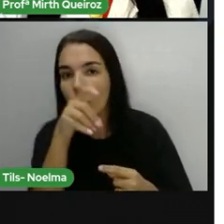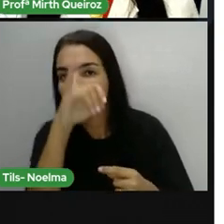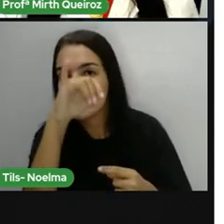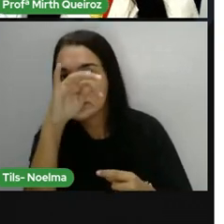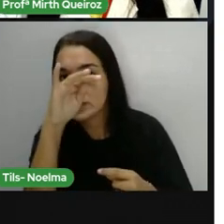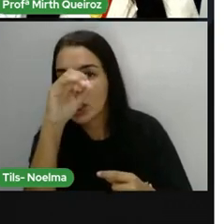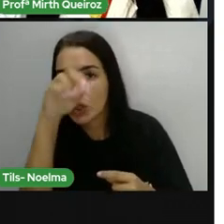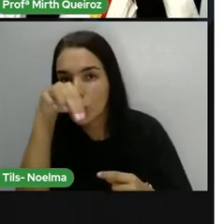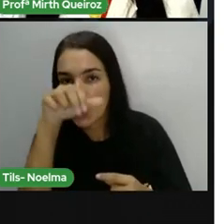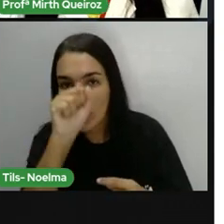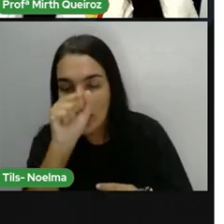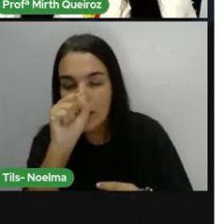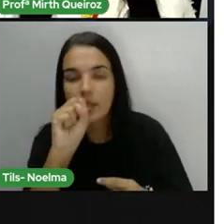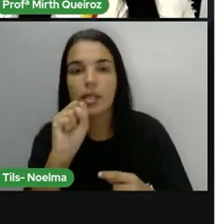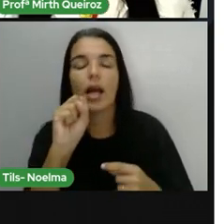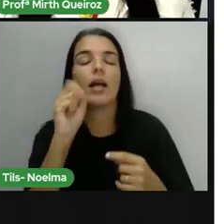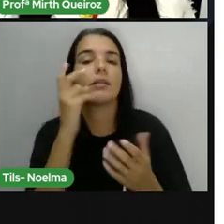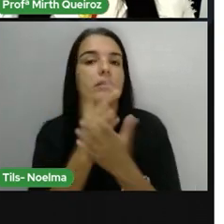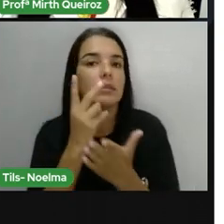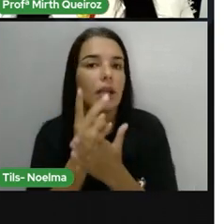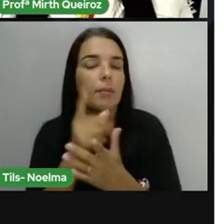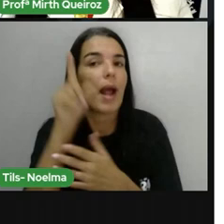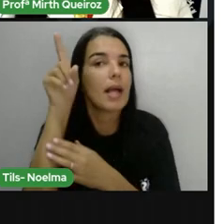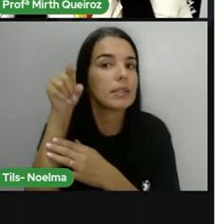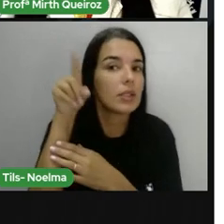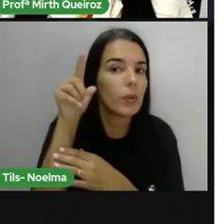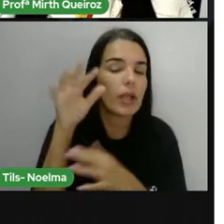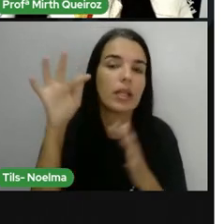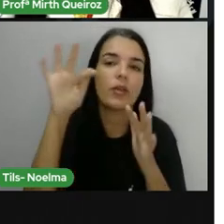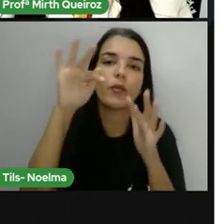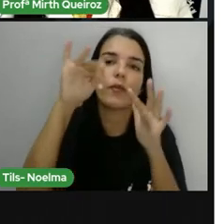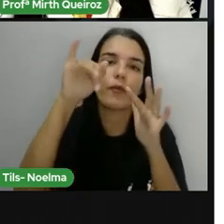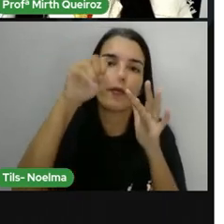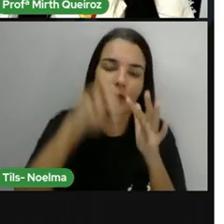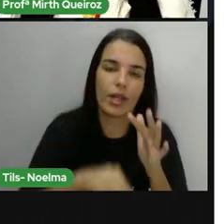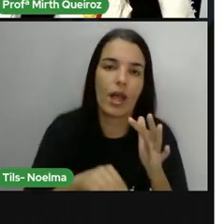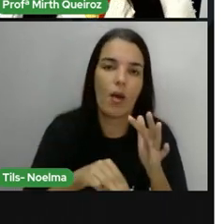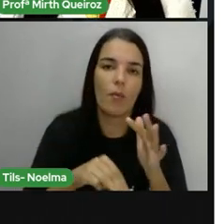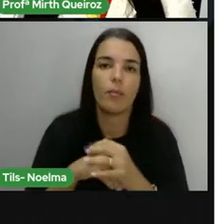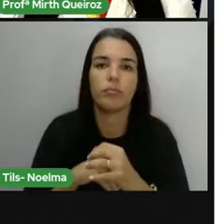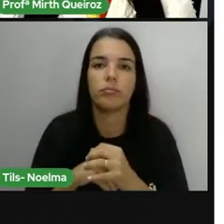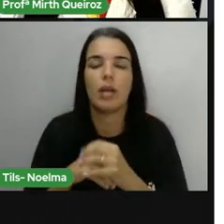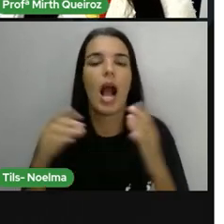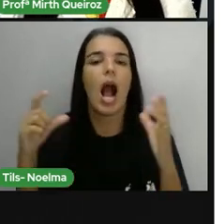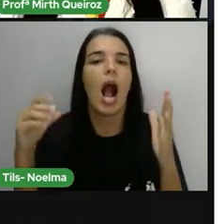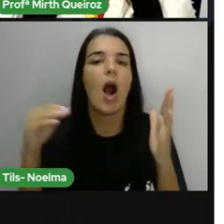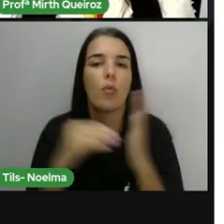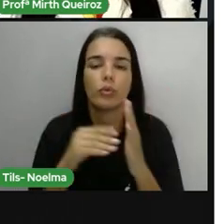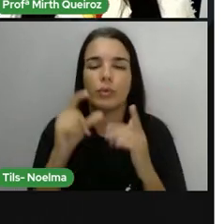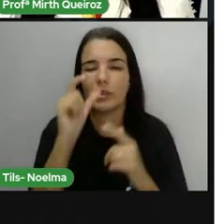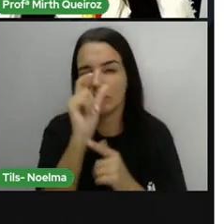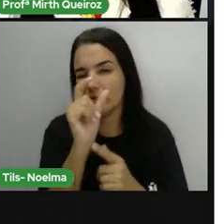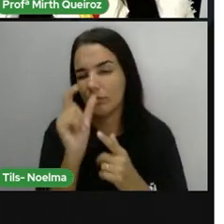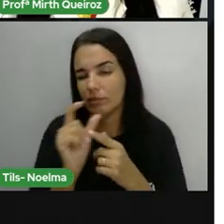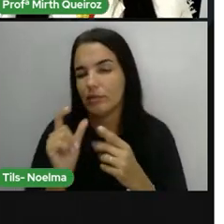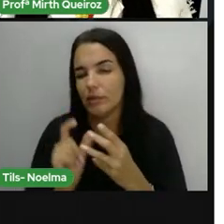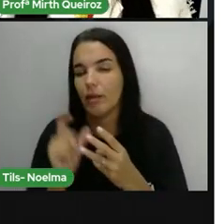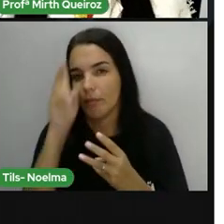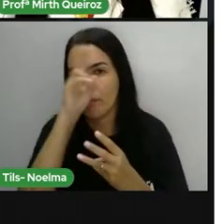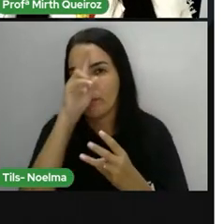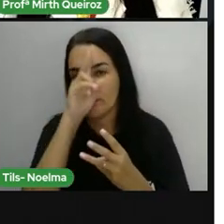Então, palavras oxítonas acentuadas sempre na última sílaba da